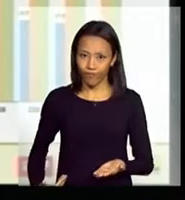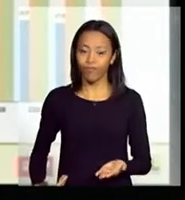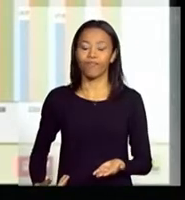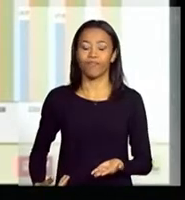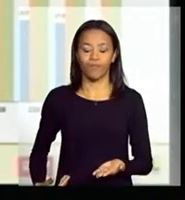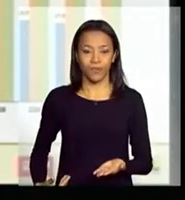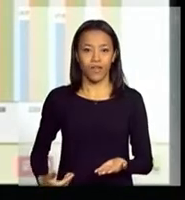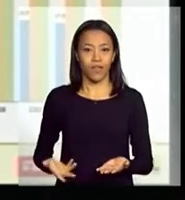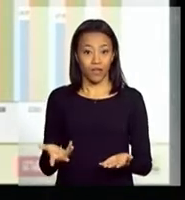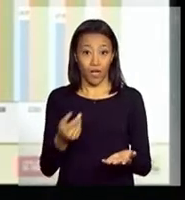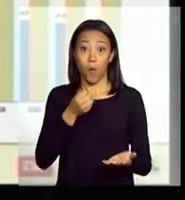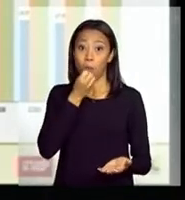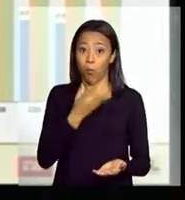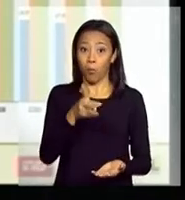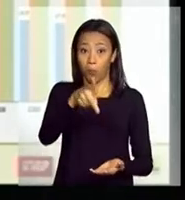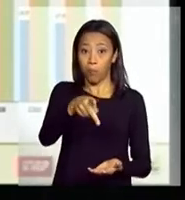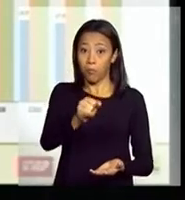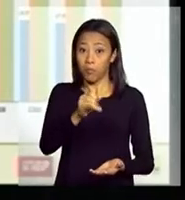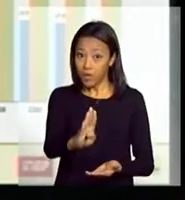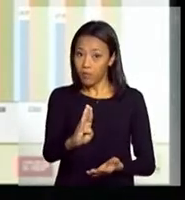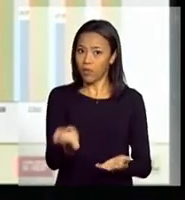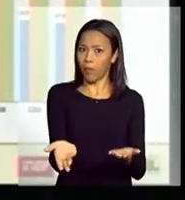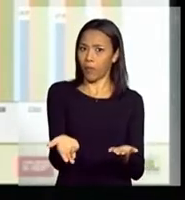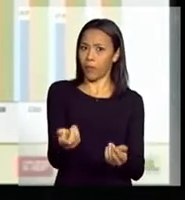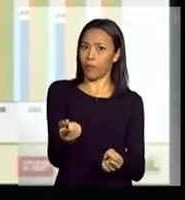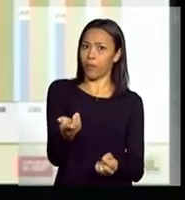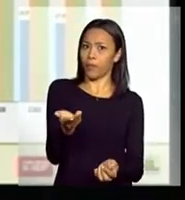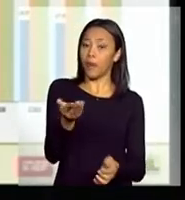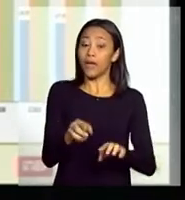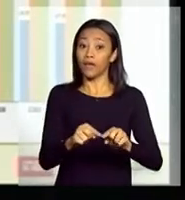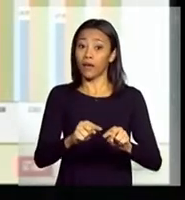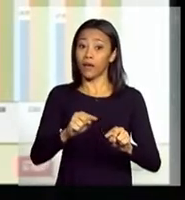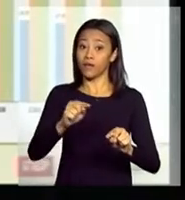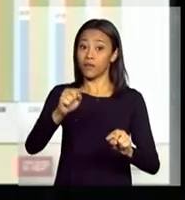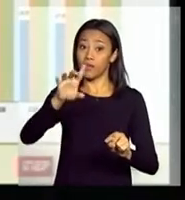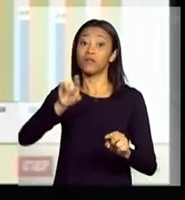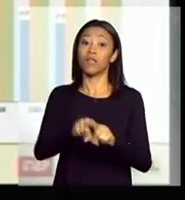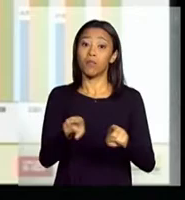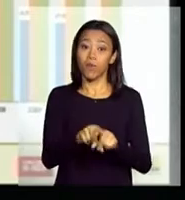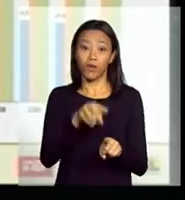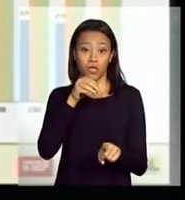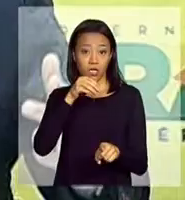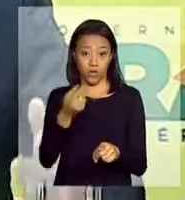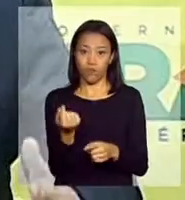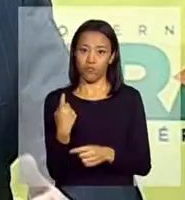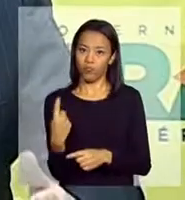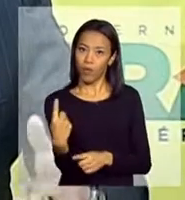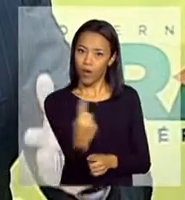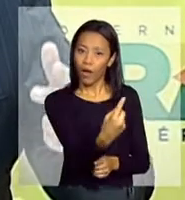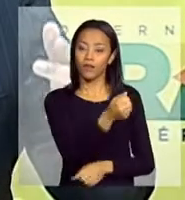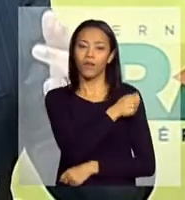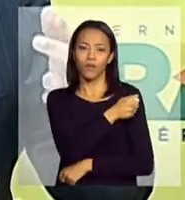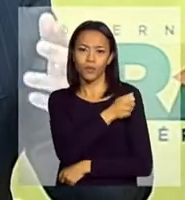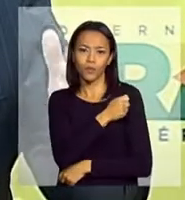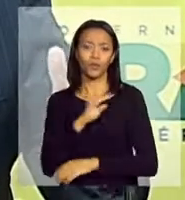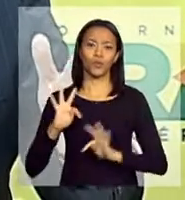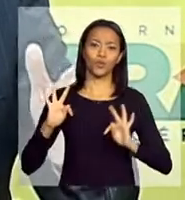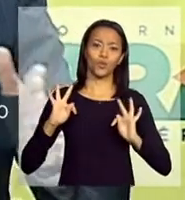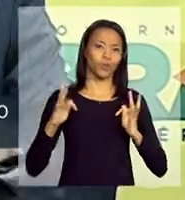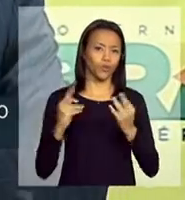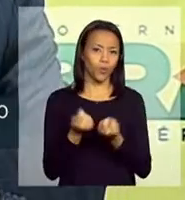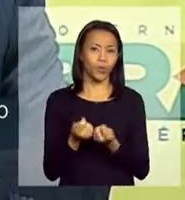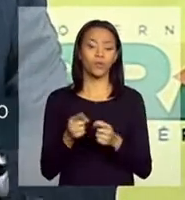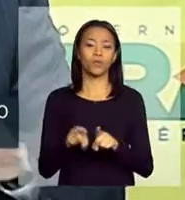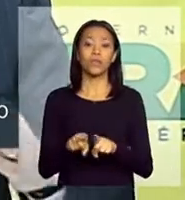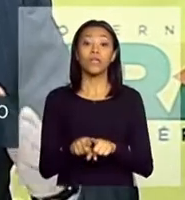crescendo em relação ao PIB está crescendo fortemente per capita para o estudante o tanto Total quanto direto tá